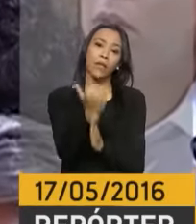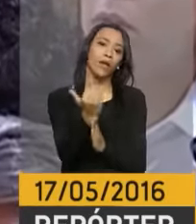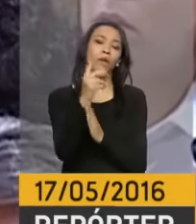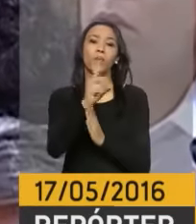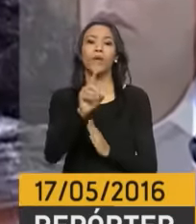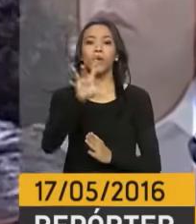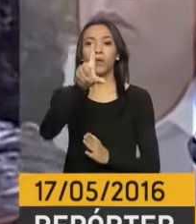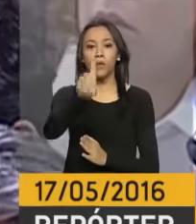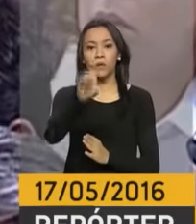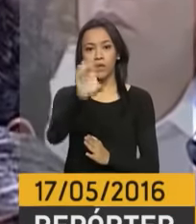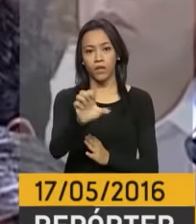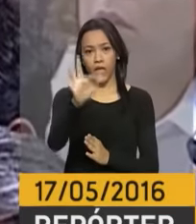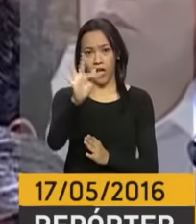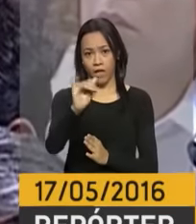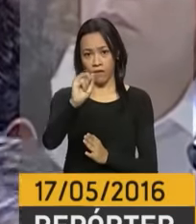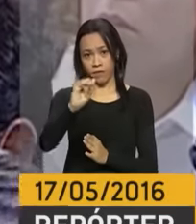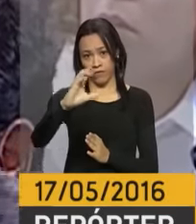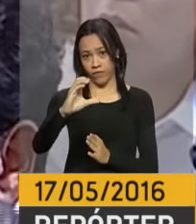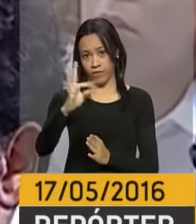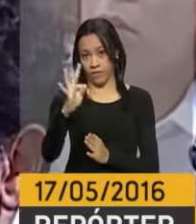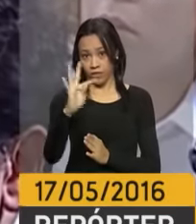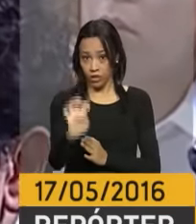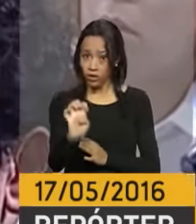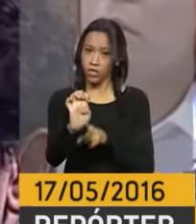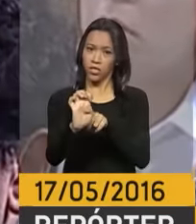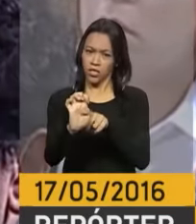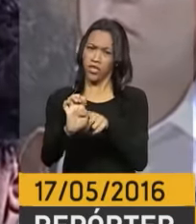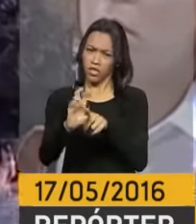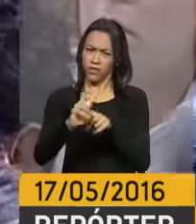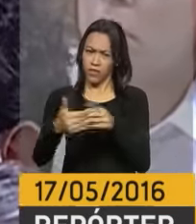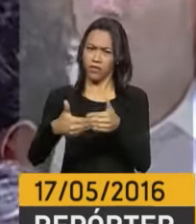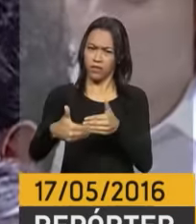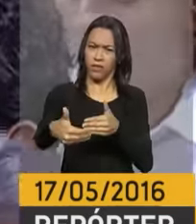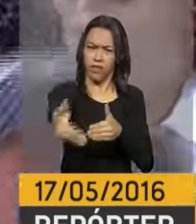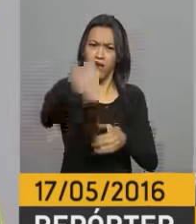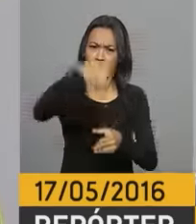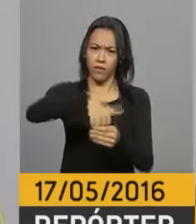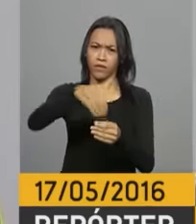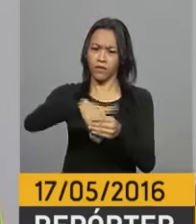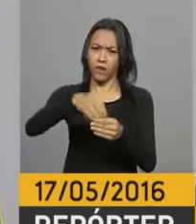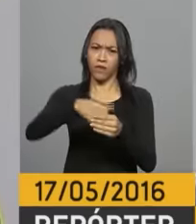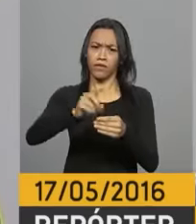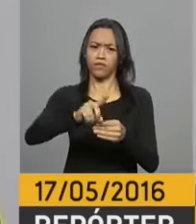na proposta que deve ser votada agora nas próximas semanas no Congresso. Muito obrigado.